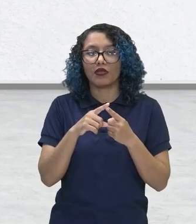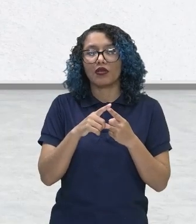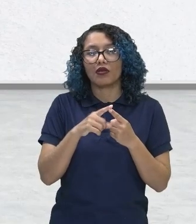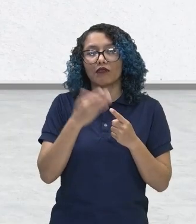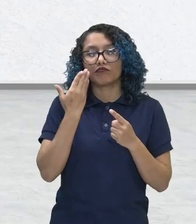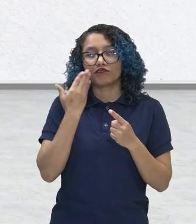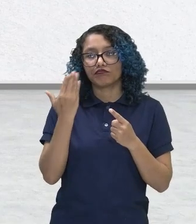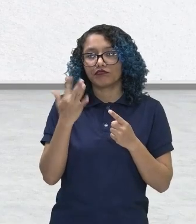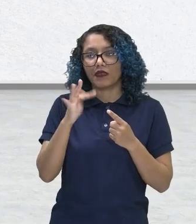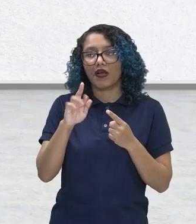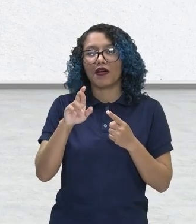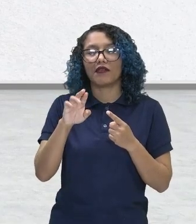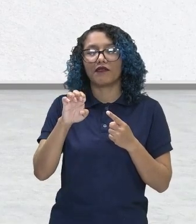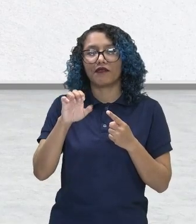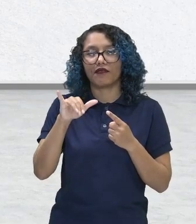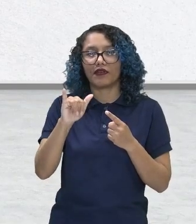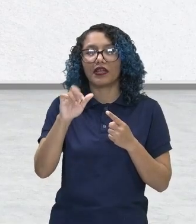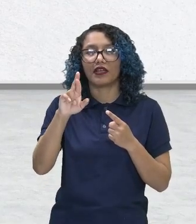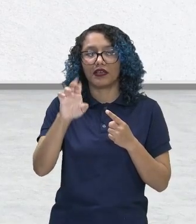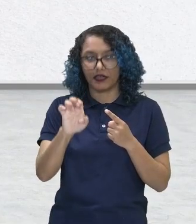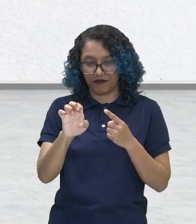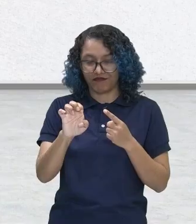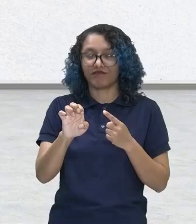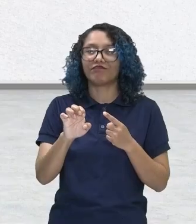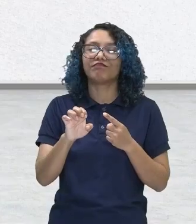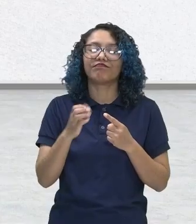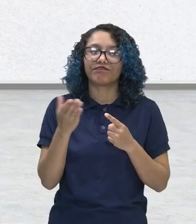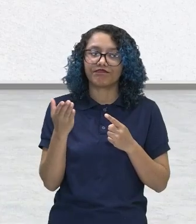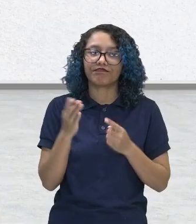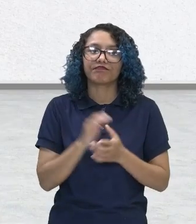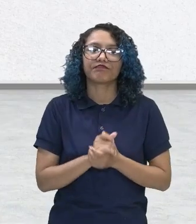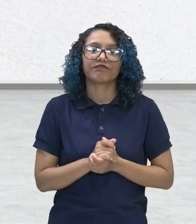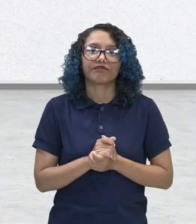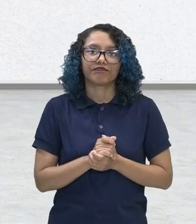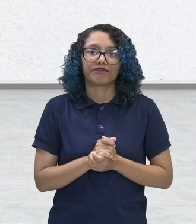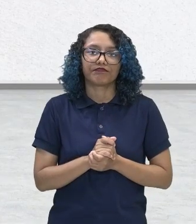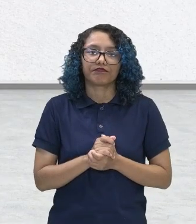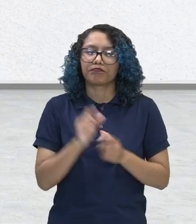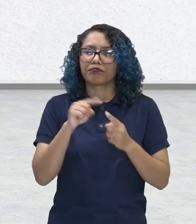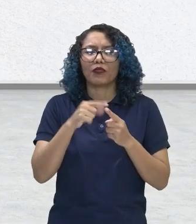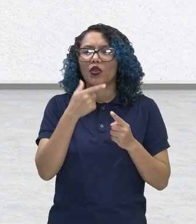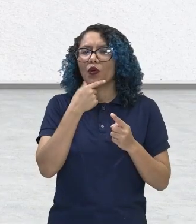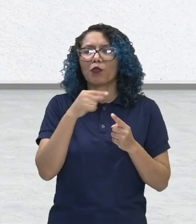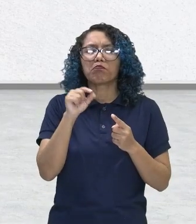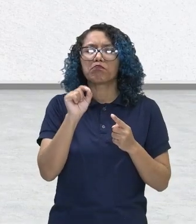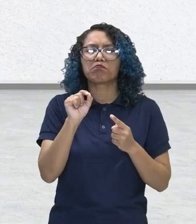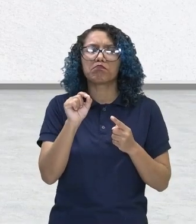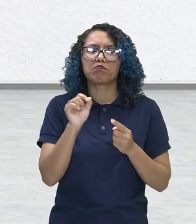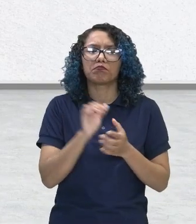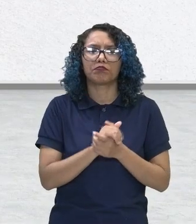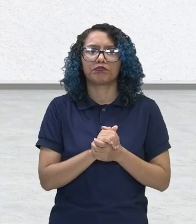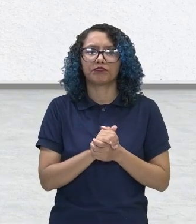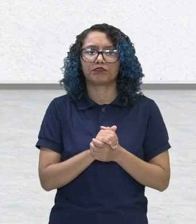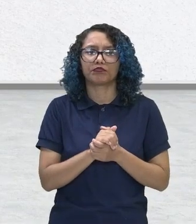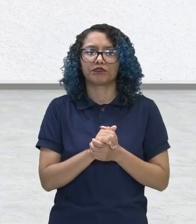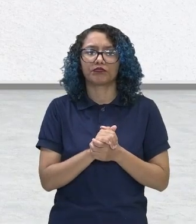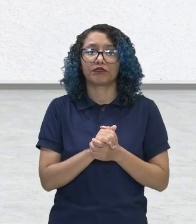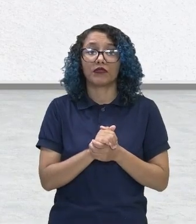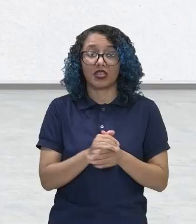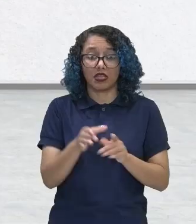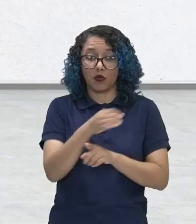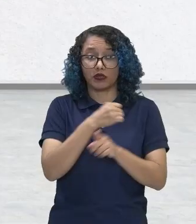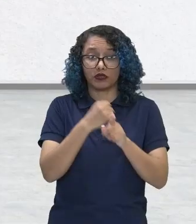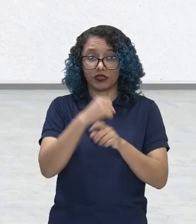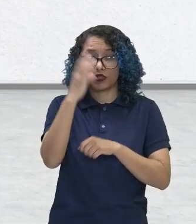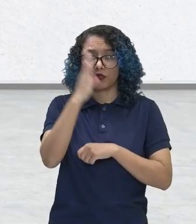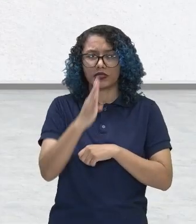teórico aí que a gente vai trabalhar. Então, quem foi Gilberto Freire? Então, a sociologia nacional, a